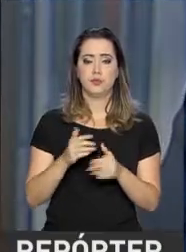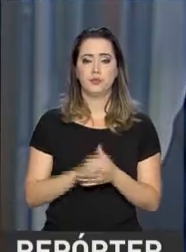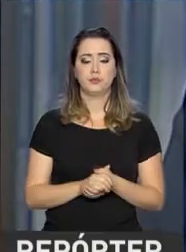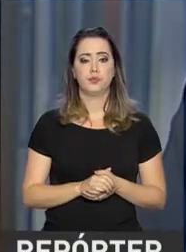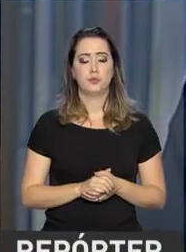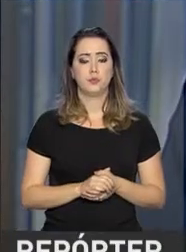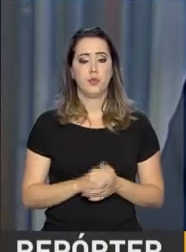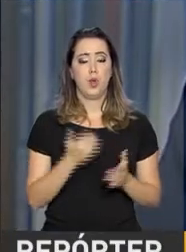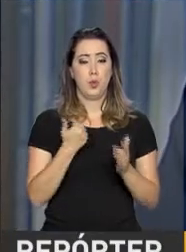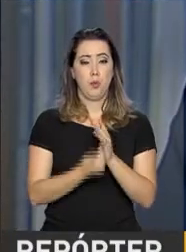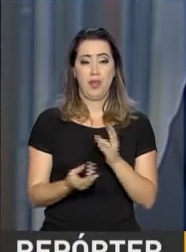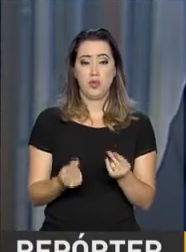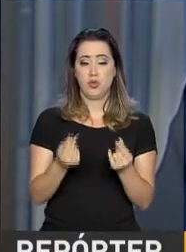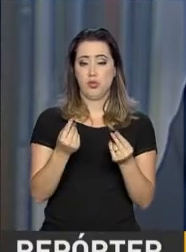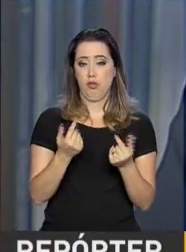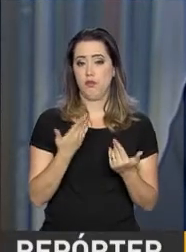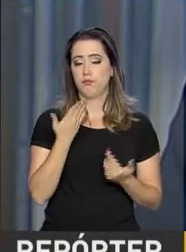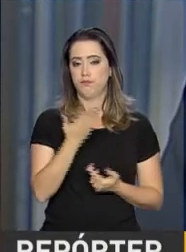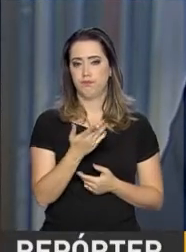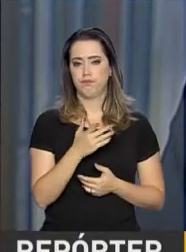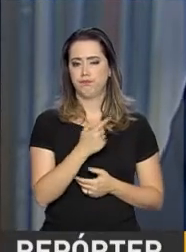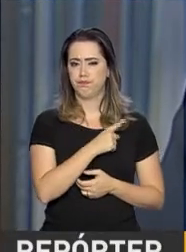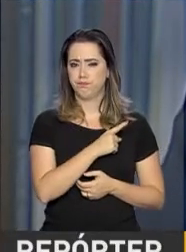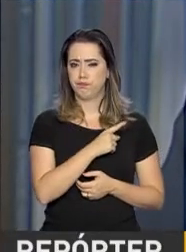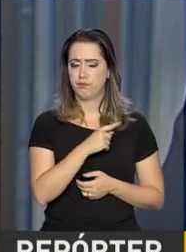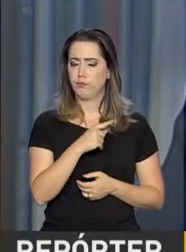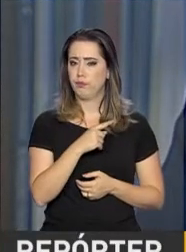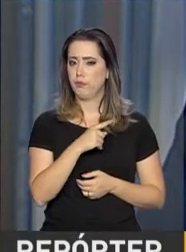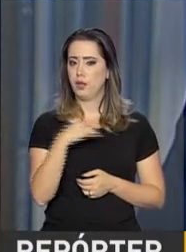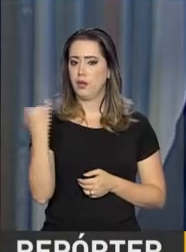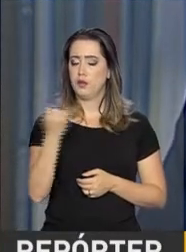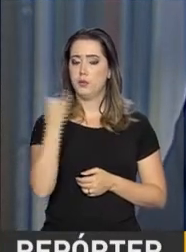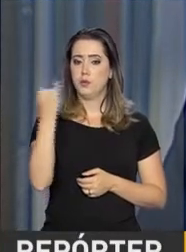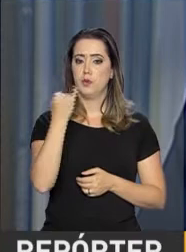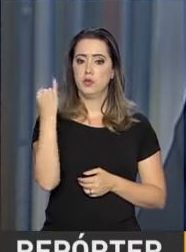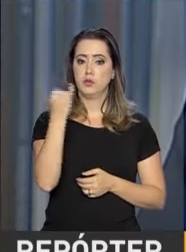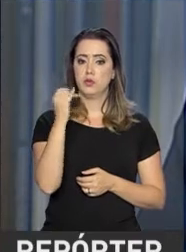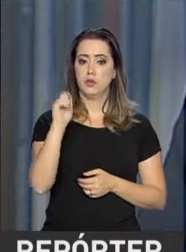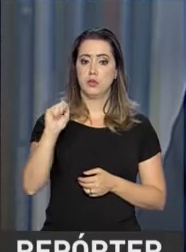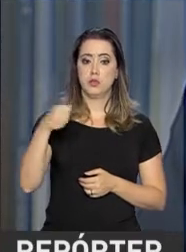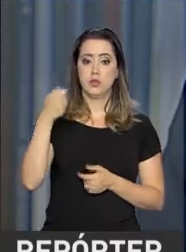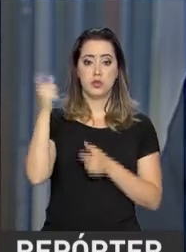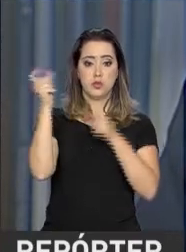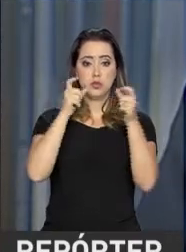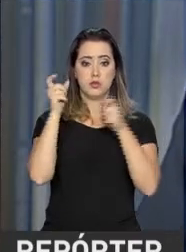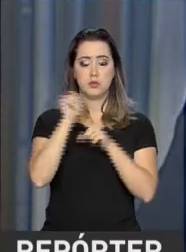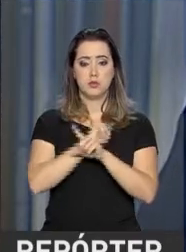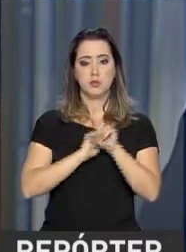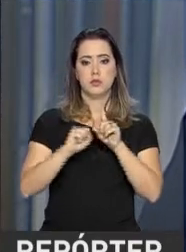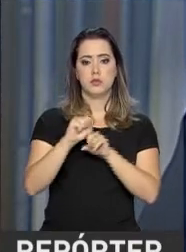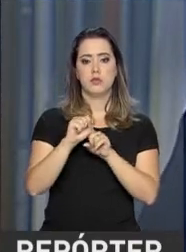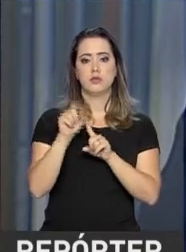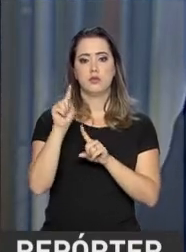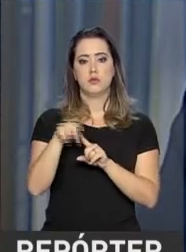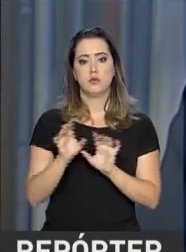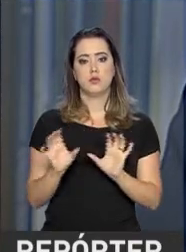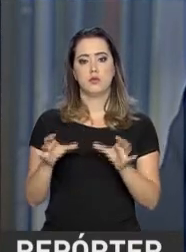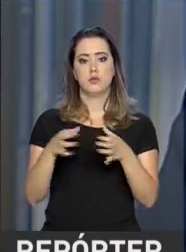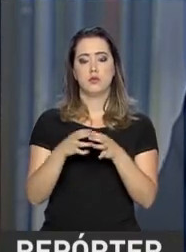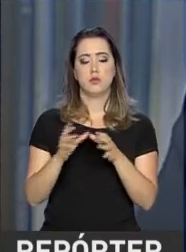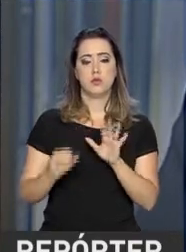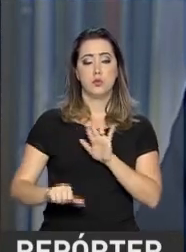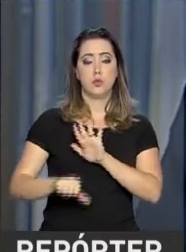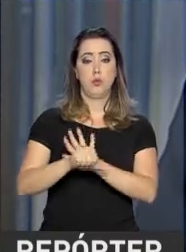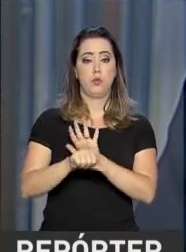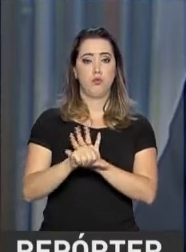isso é importante sinal exterior que nós estamos dando para a sociedade e sobretudo para